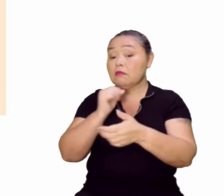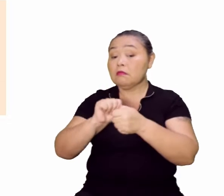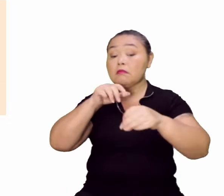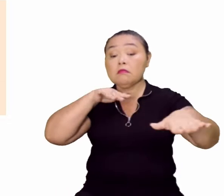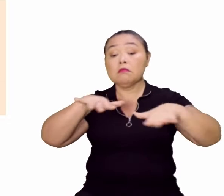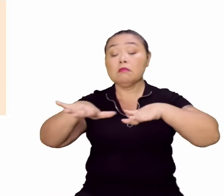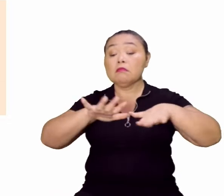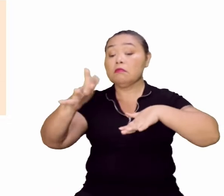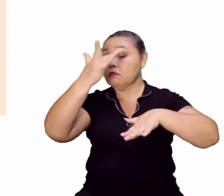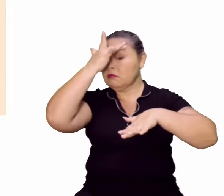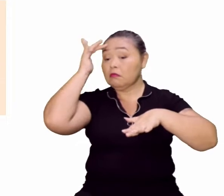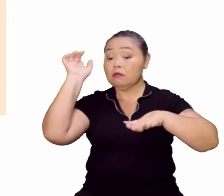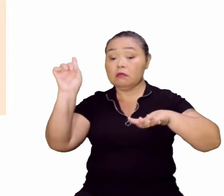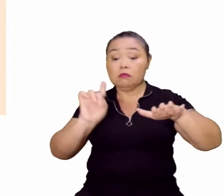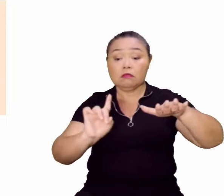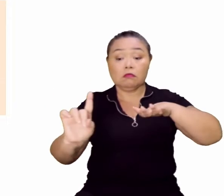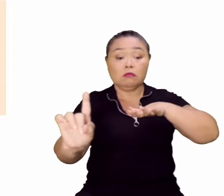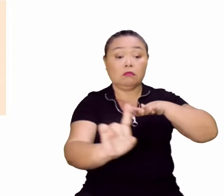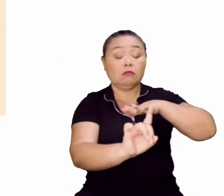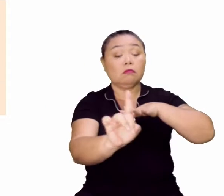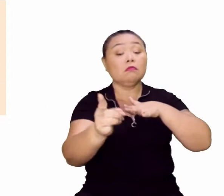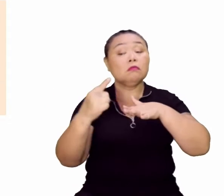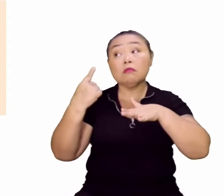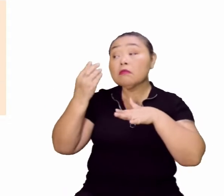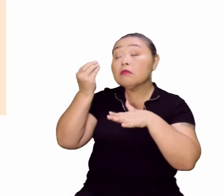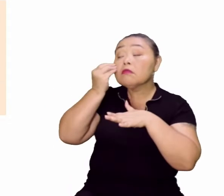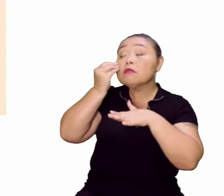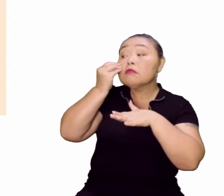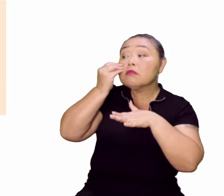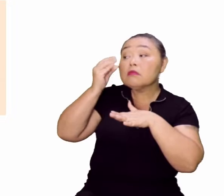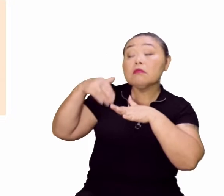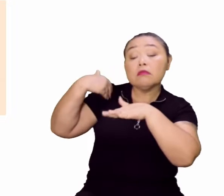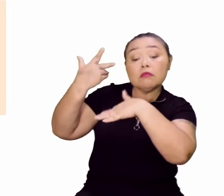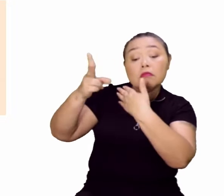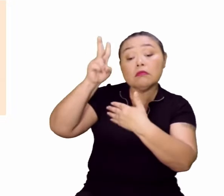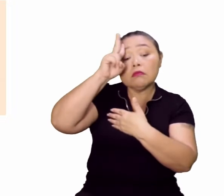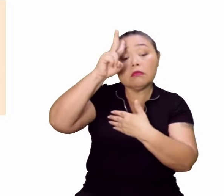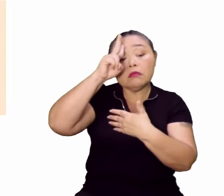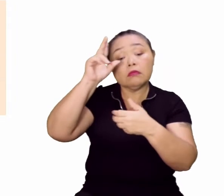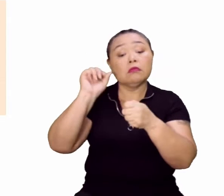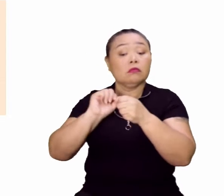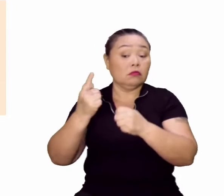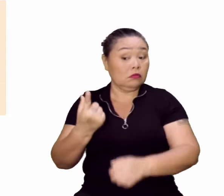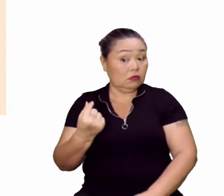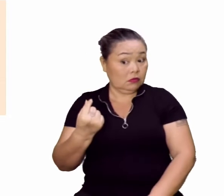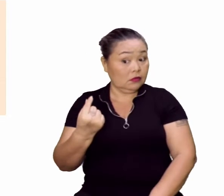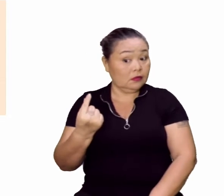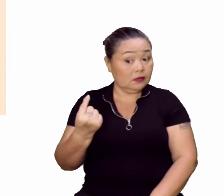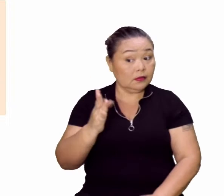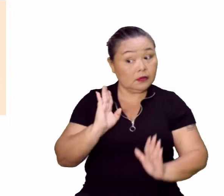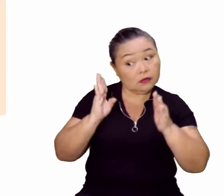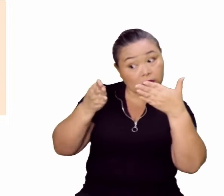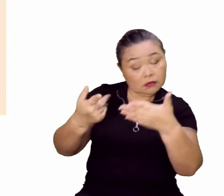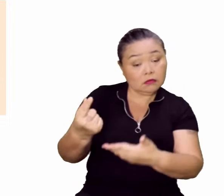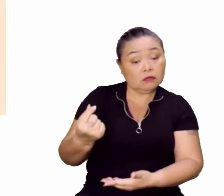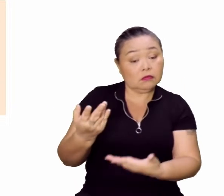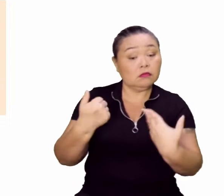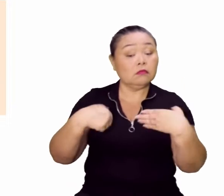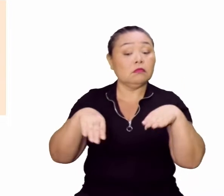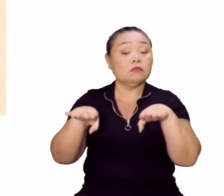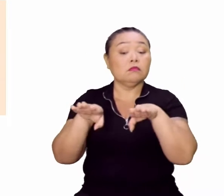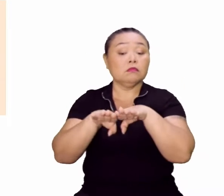que verifica ao longo da história é que também os fatores econômicos